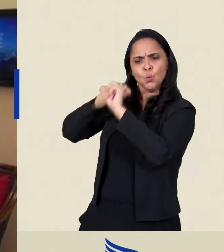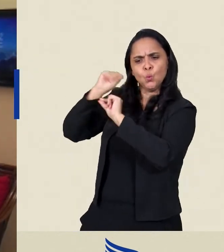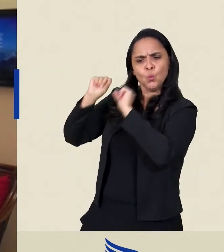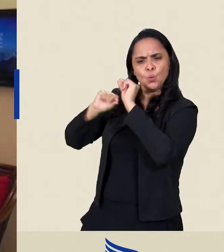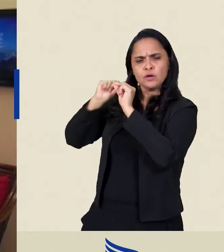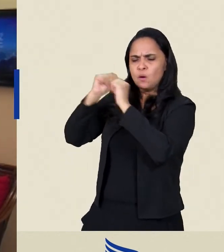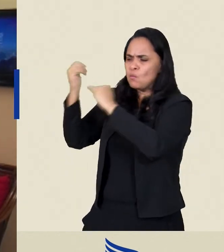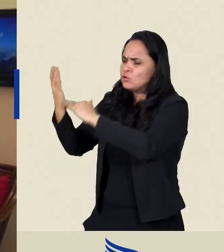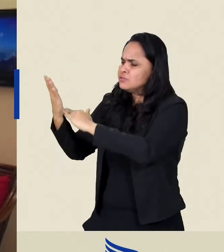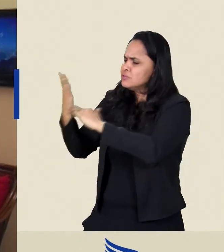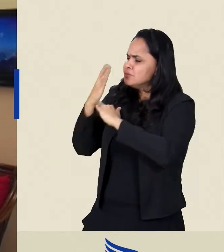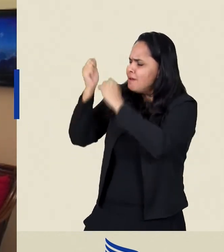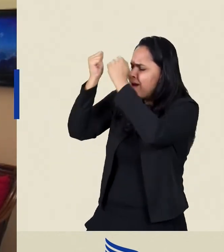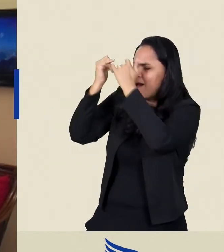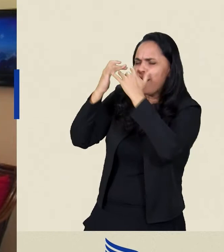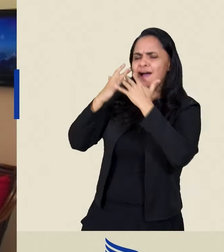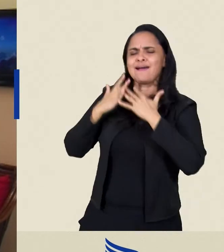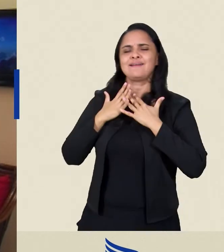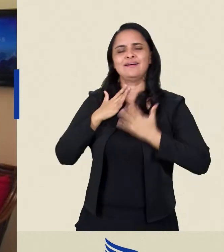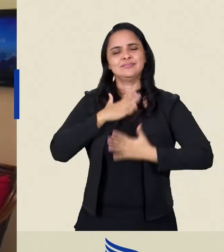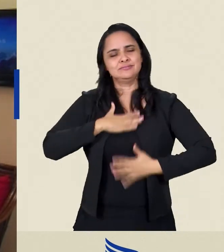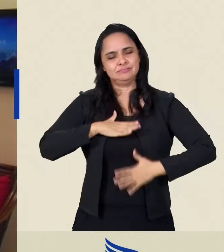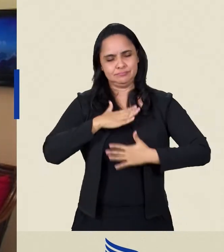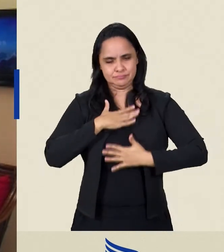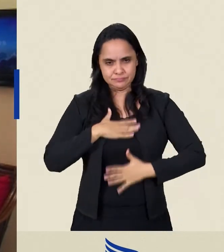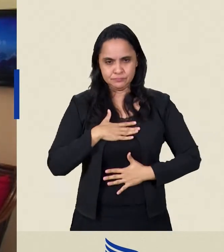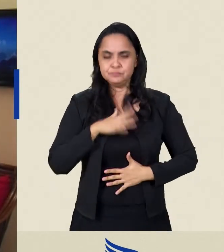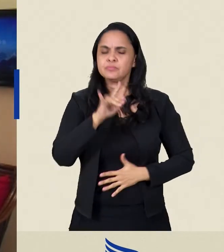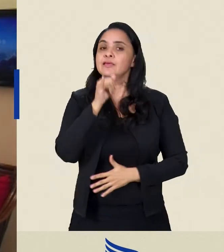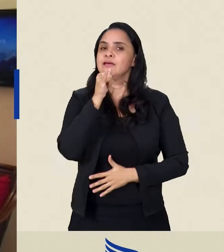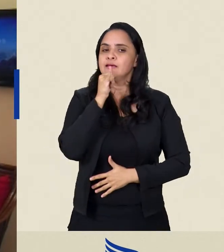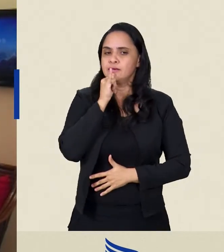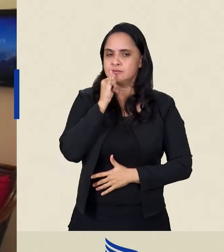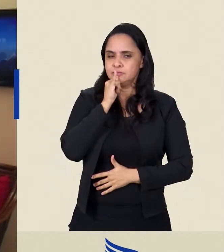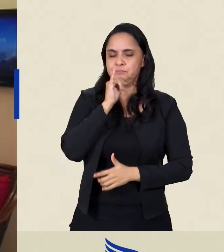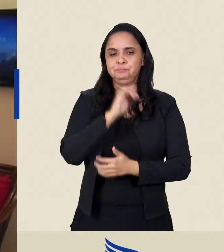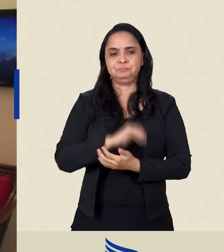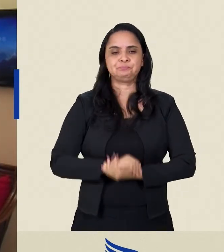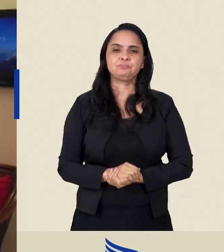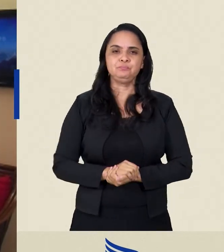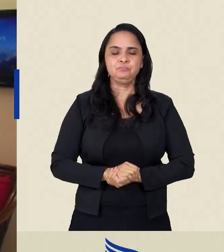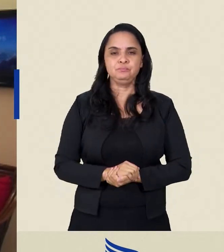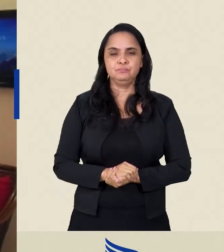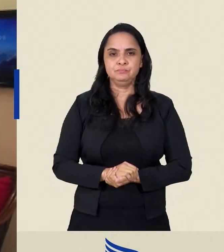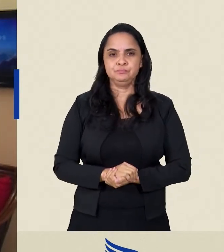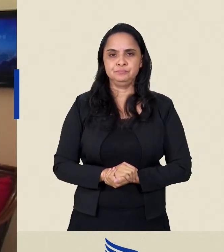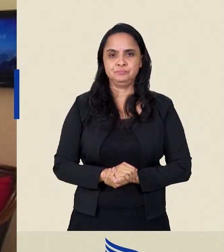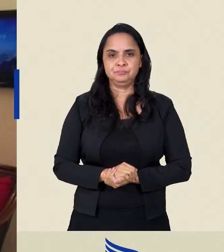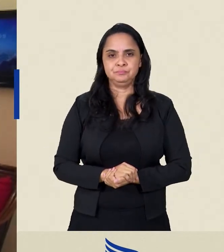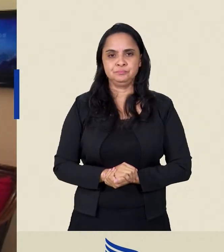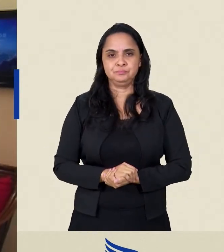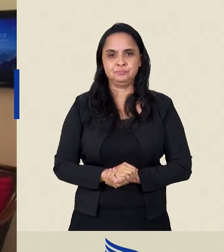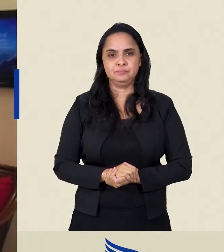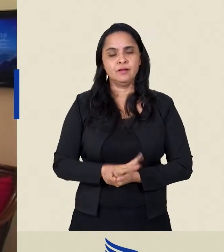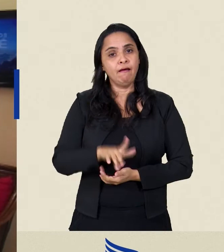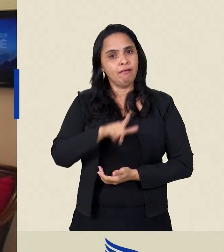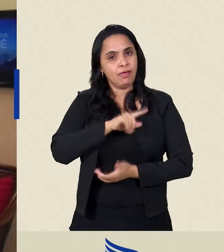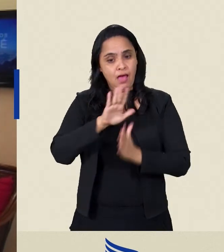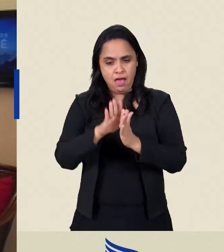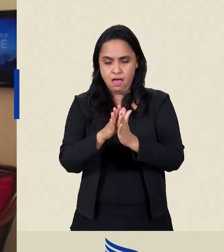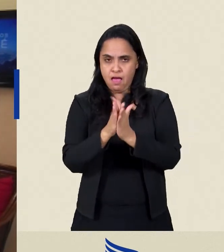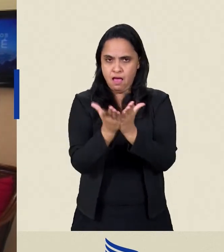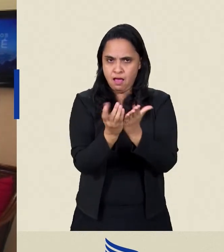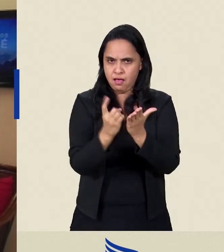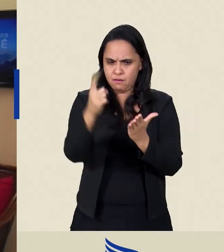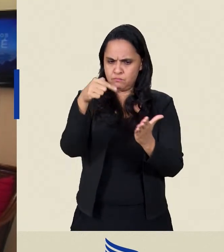ser beneficiado pela graça de Deus. Por exemplo, nós encontramos a Bíblia.